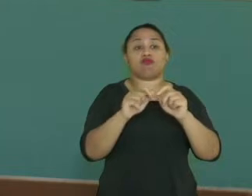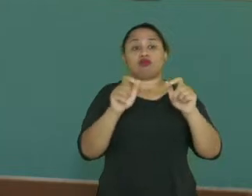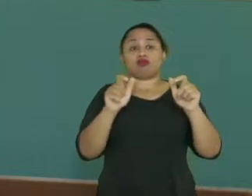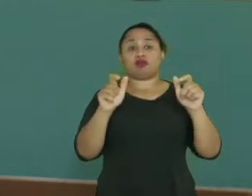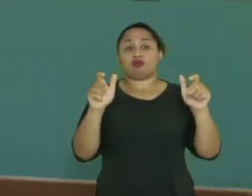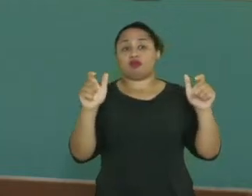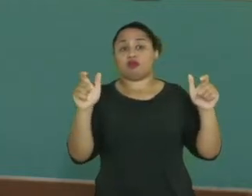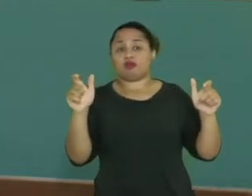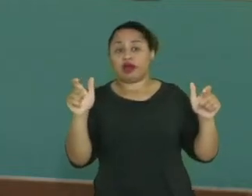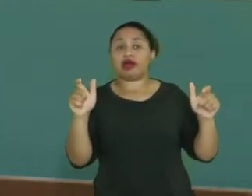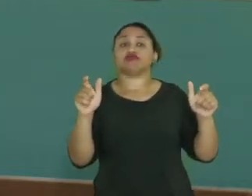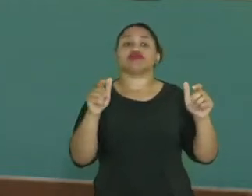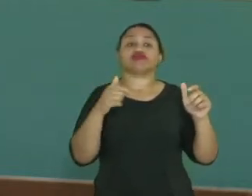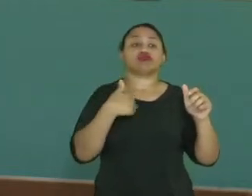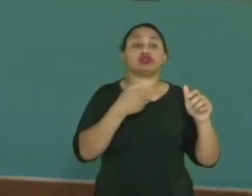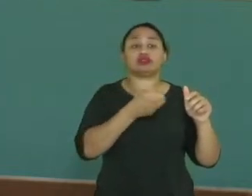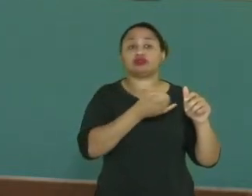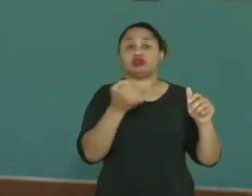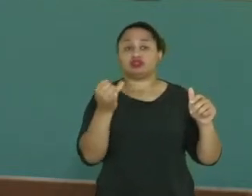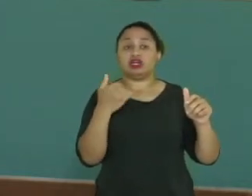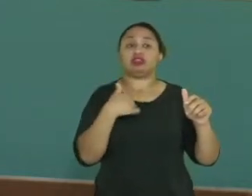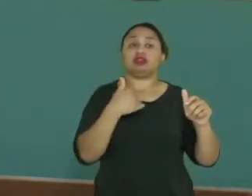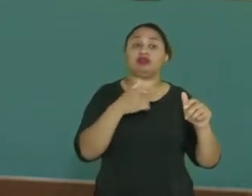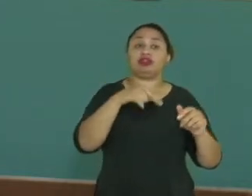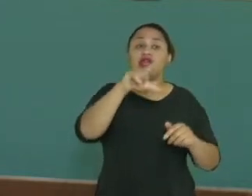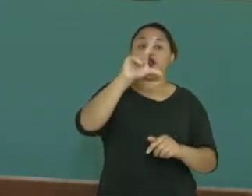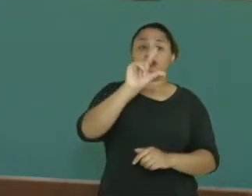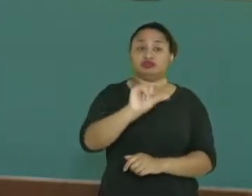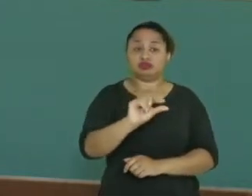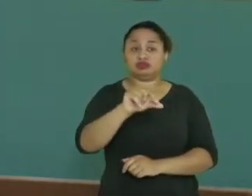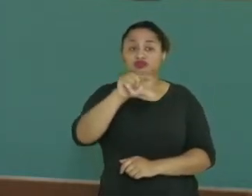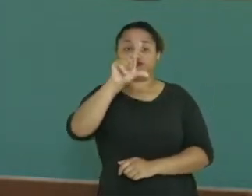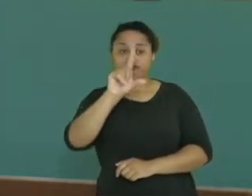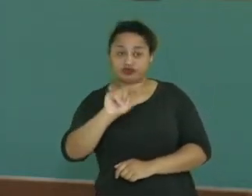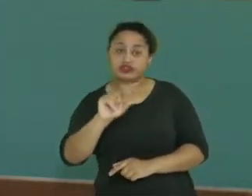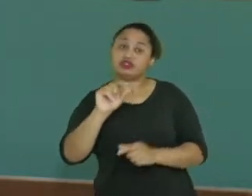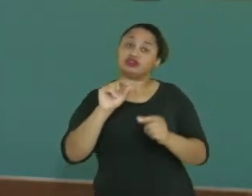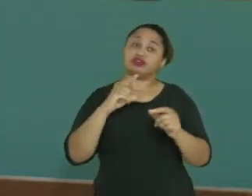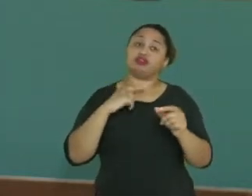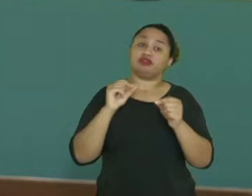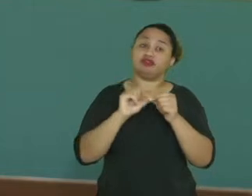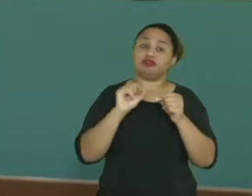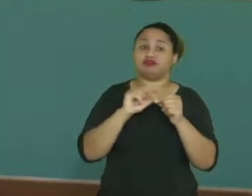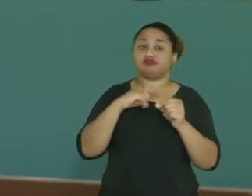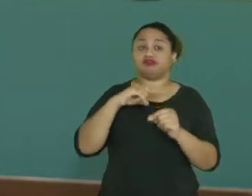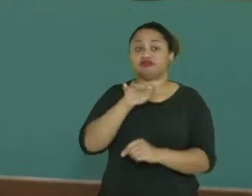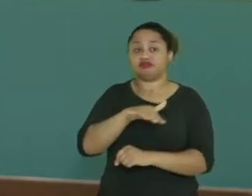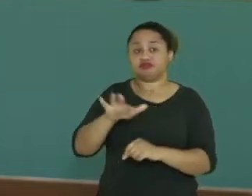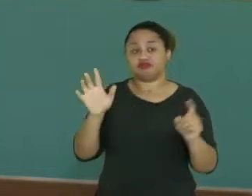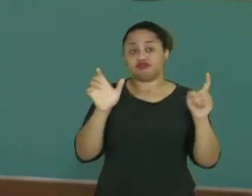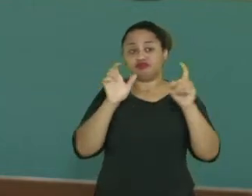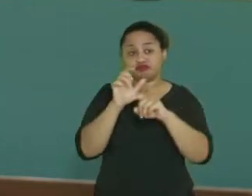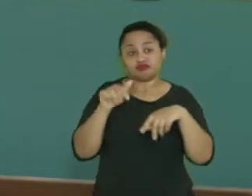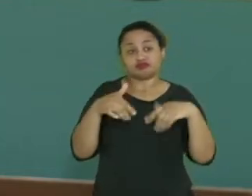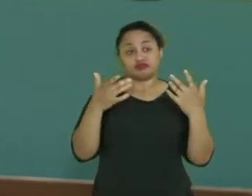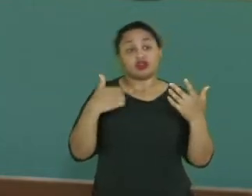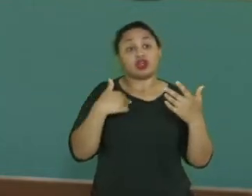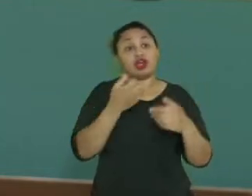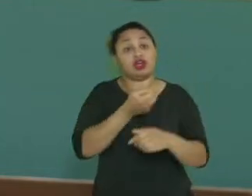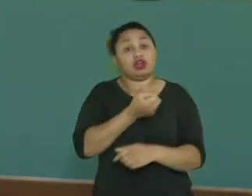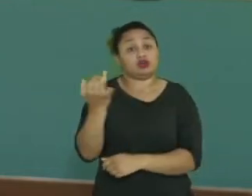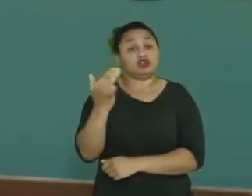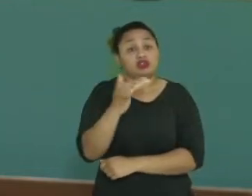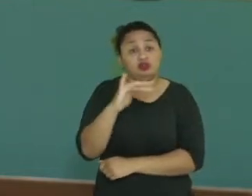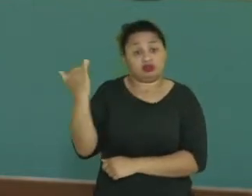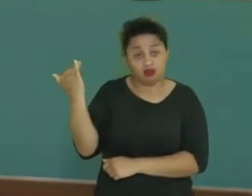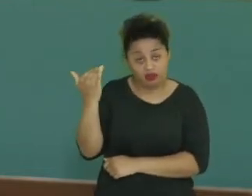aumentando, né? Aumentando, às vezes diminuindo, e isso foi aí ocasionando essas situações, tá? Nesse caso, o número de mortes, né? A gente